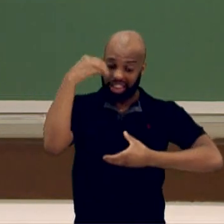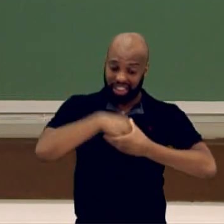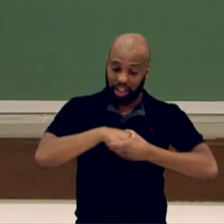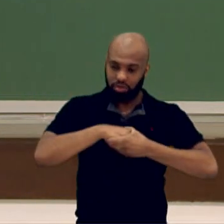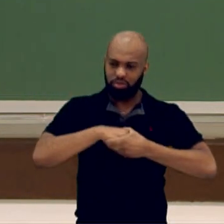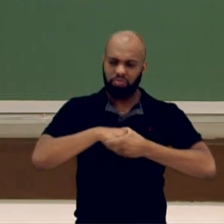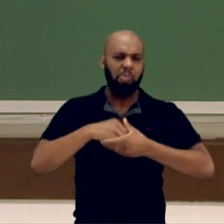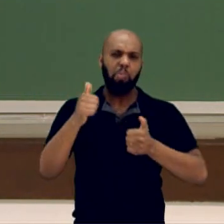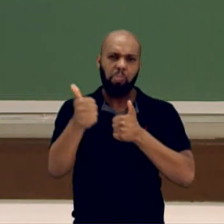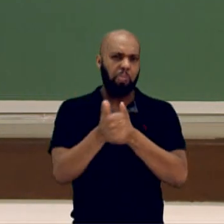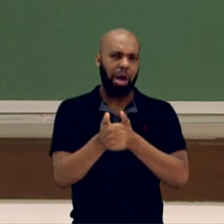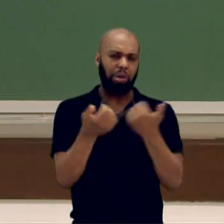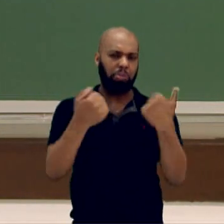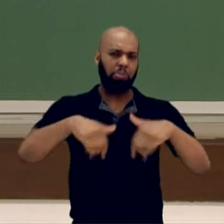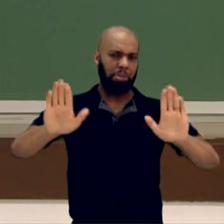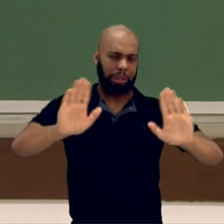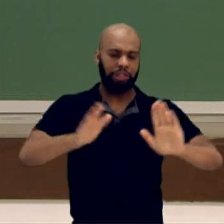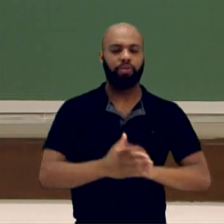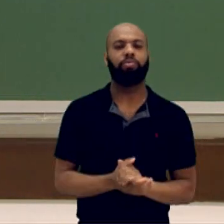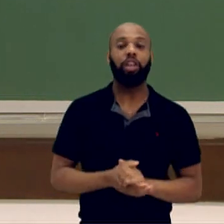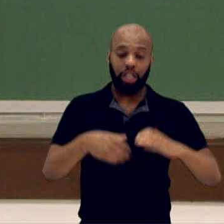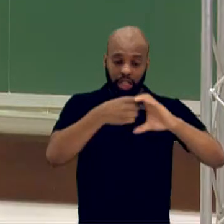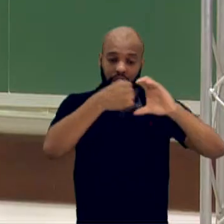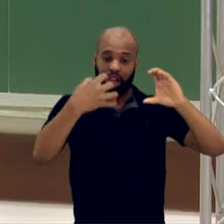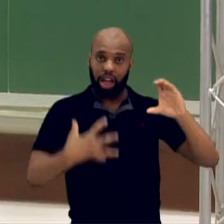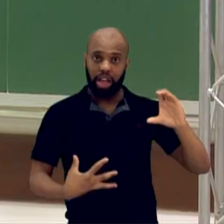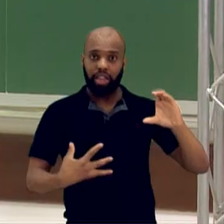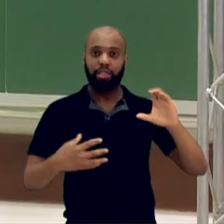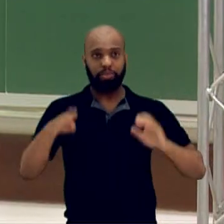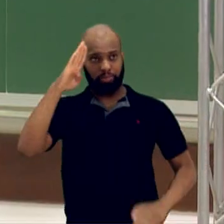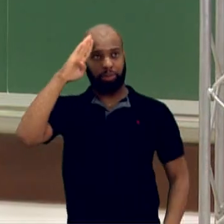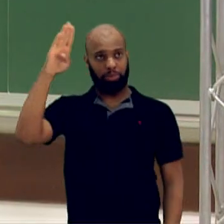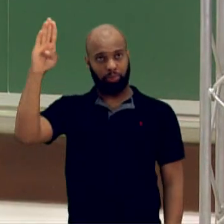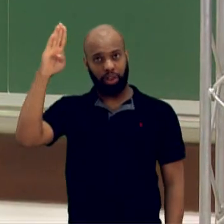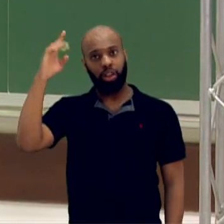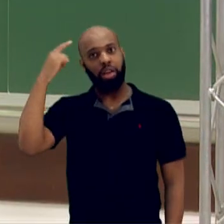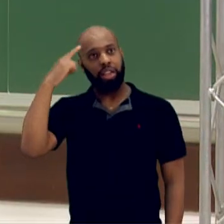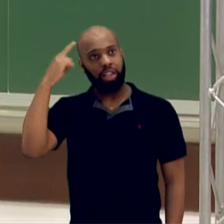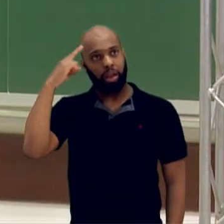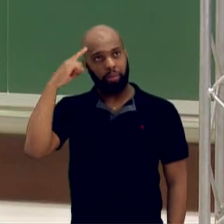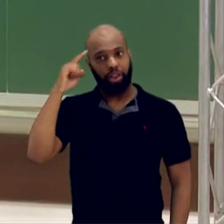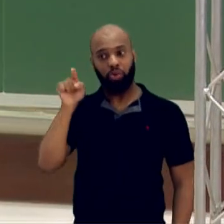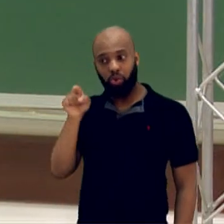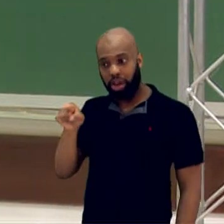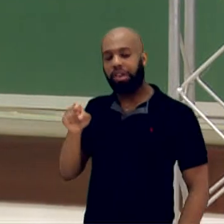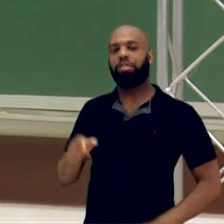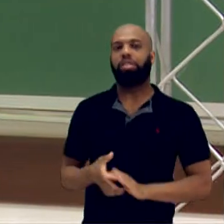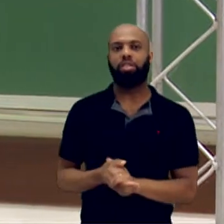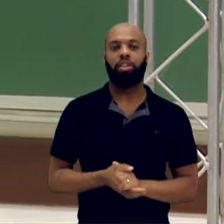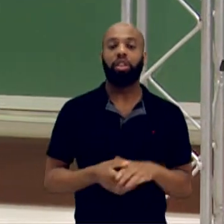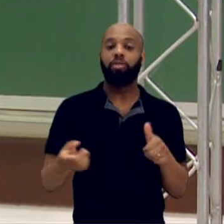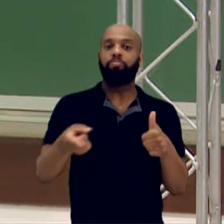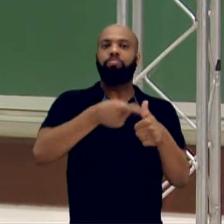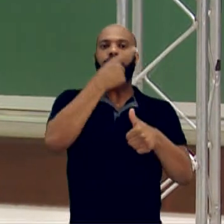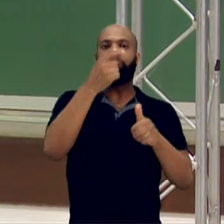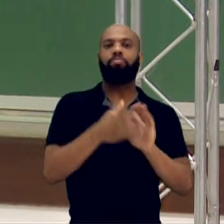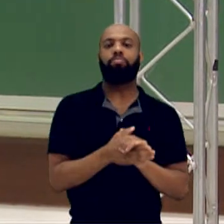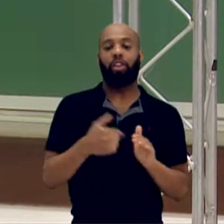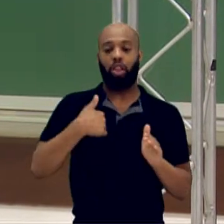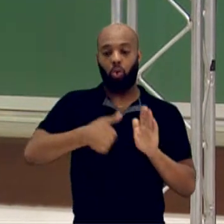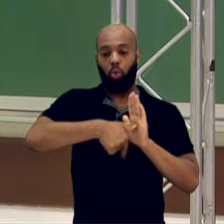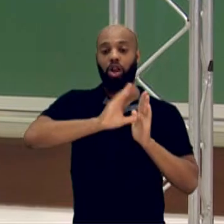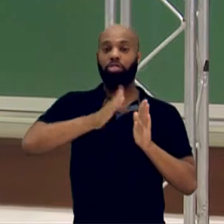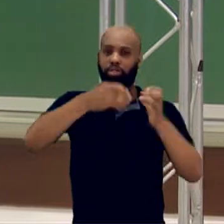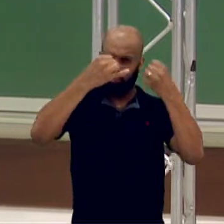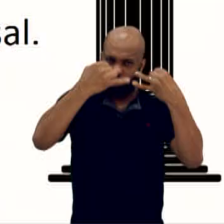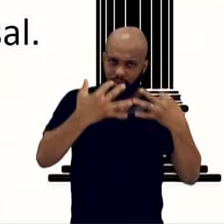Perfeito? Características principais do pensamento estoico, portanto. Primeiro deles, eu falei que era